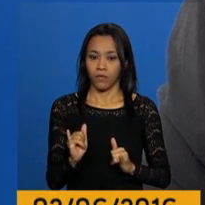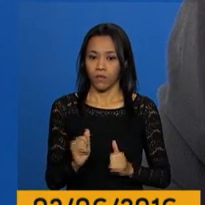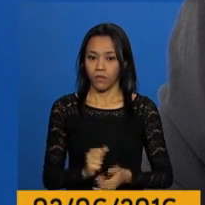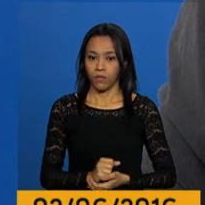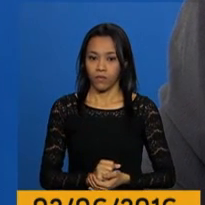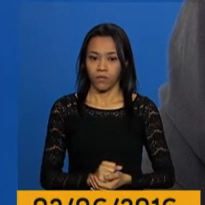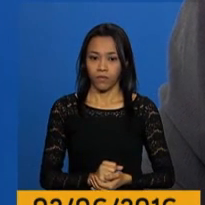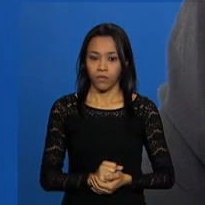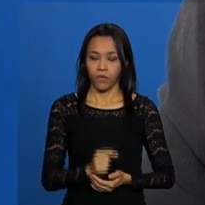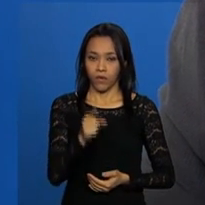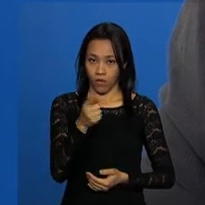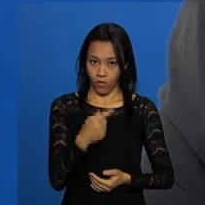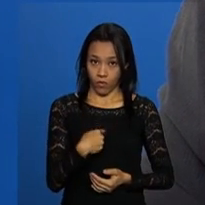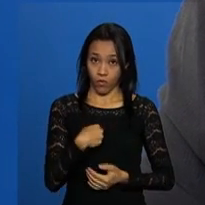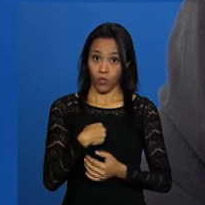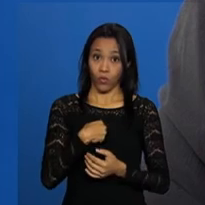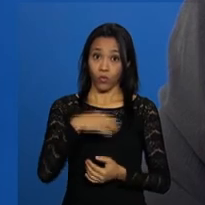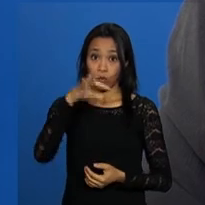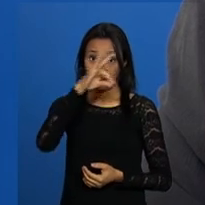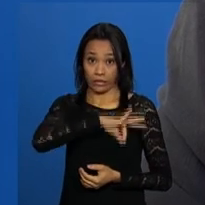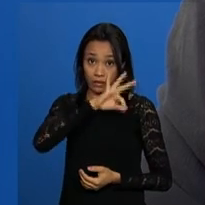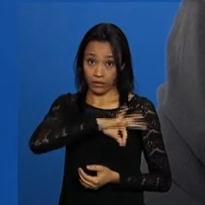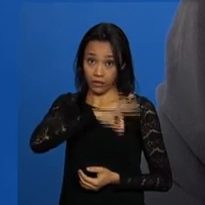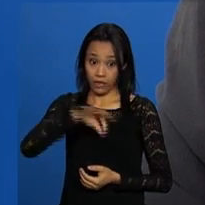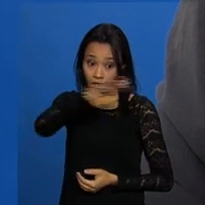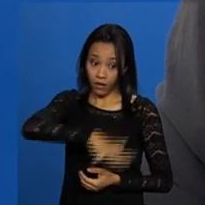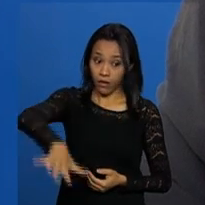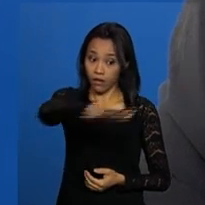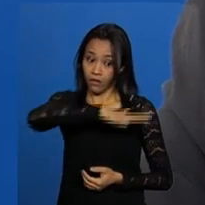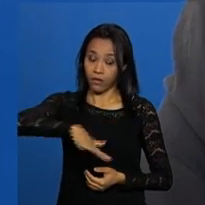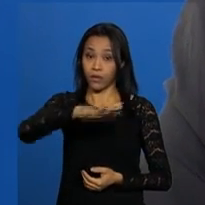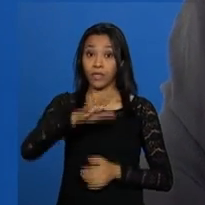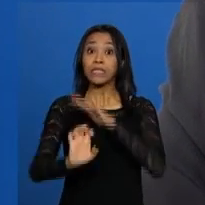O rendimento médio dos trabalhadores do setor privado